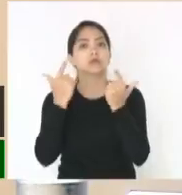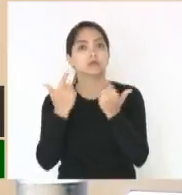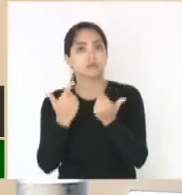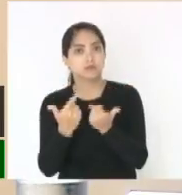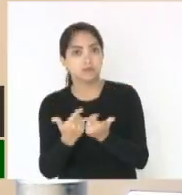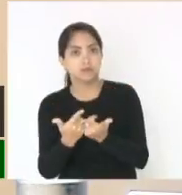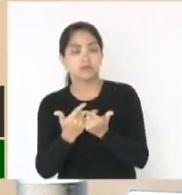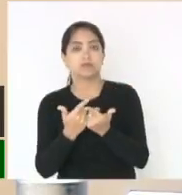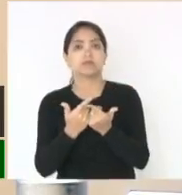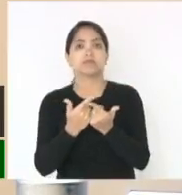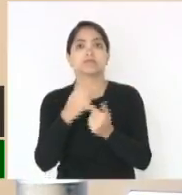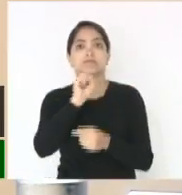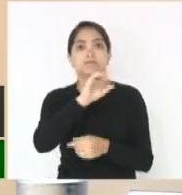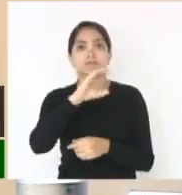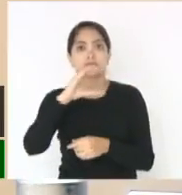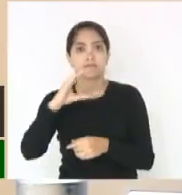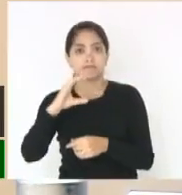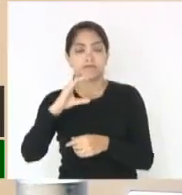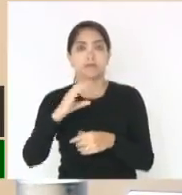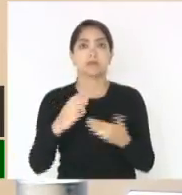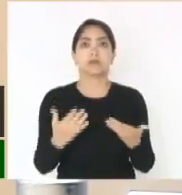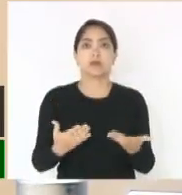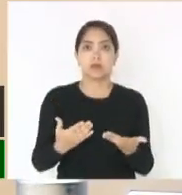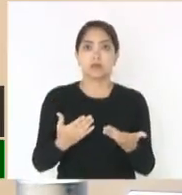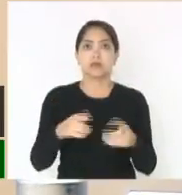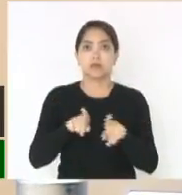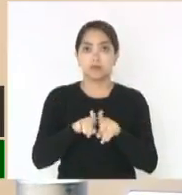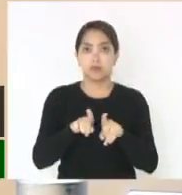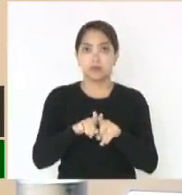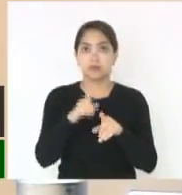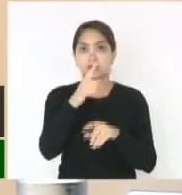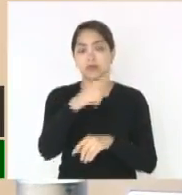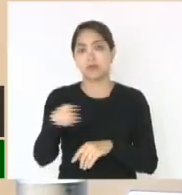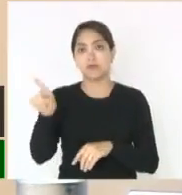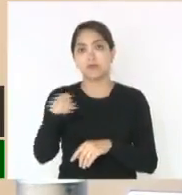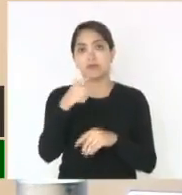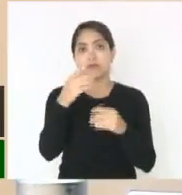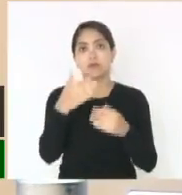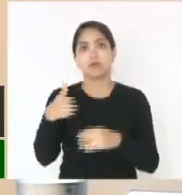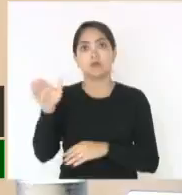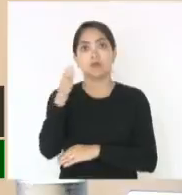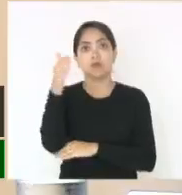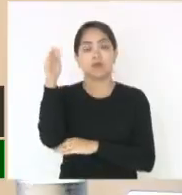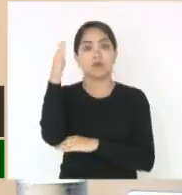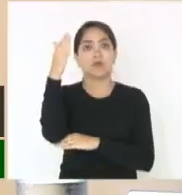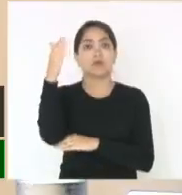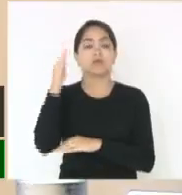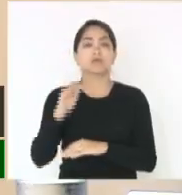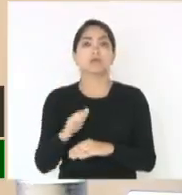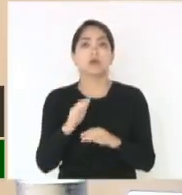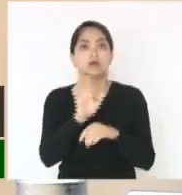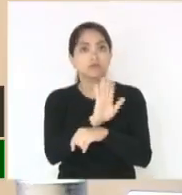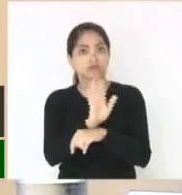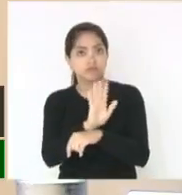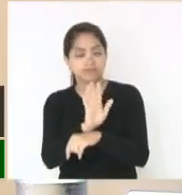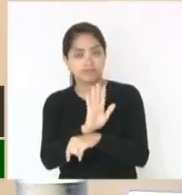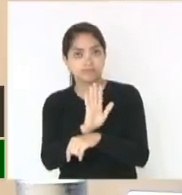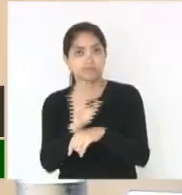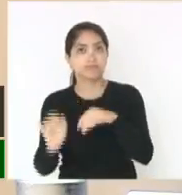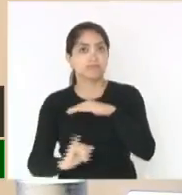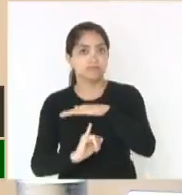Catarina. Momento seguinte, houve a interpretação do hino nacional e apresentação de vídeo